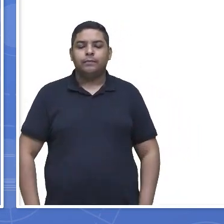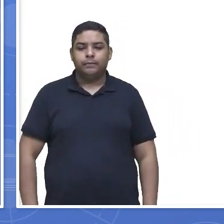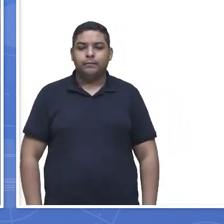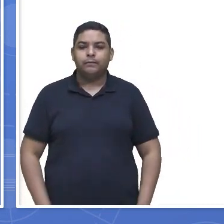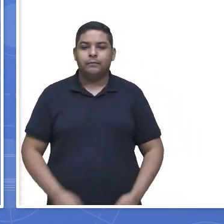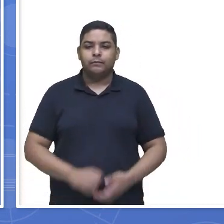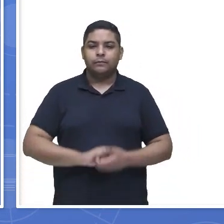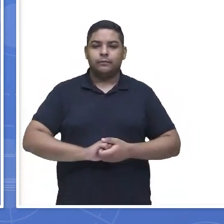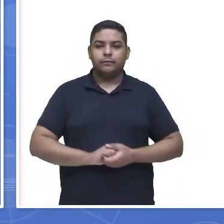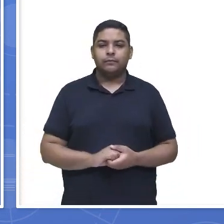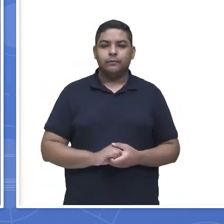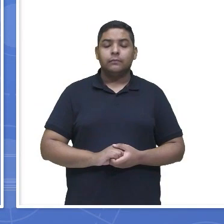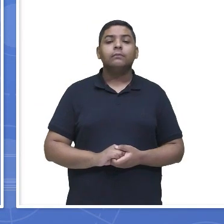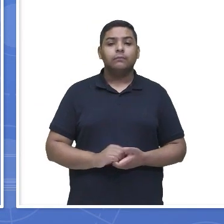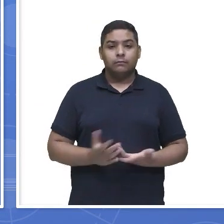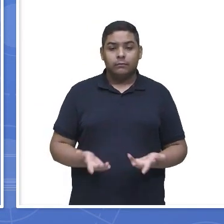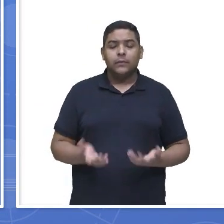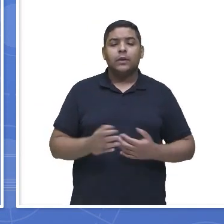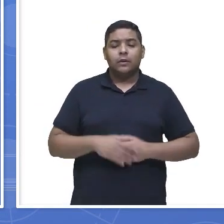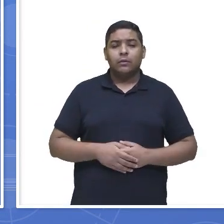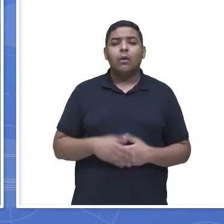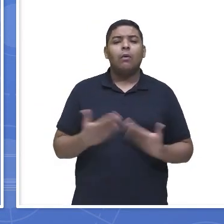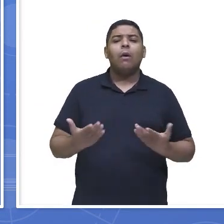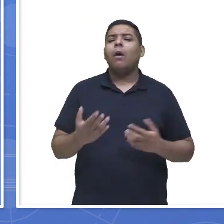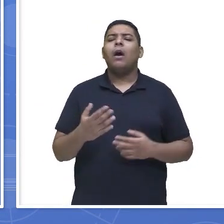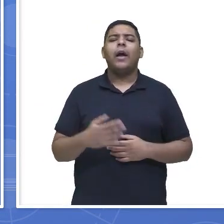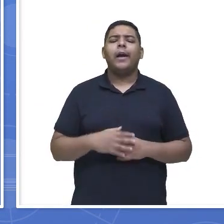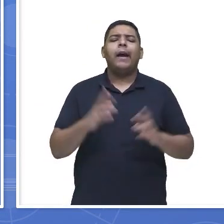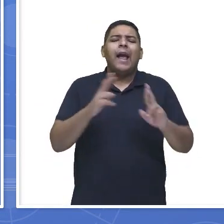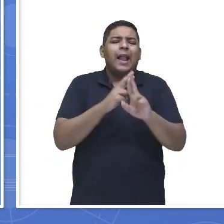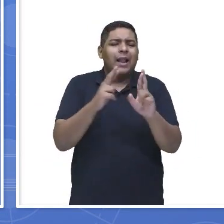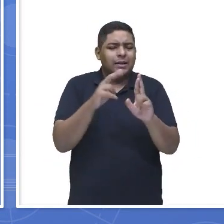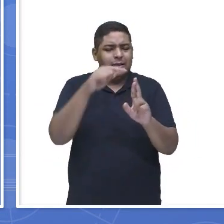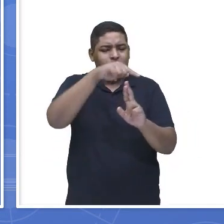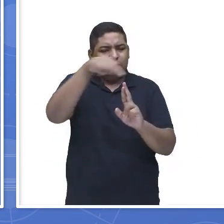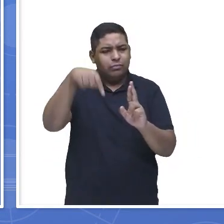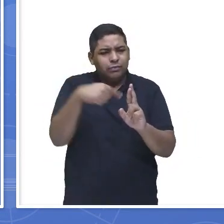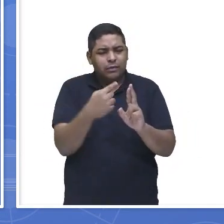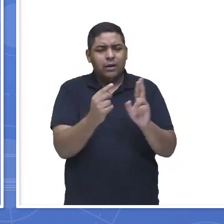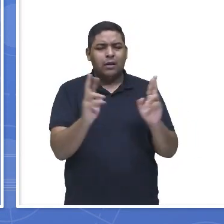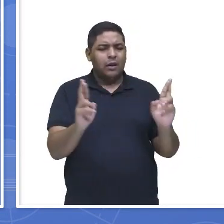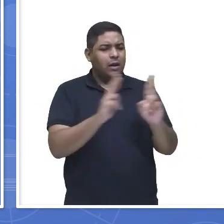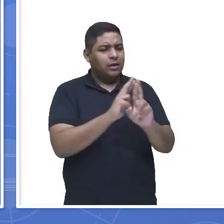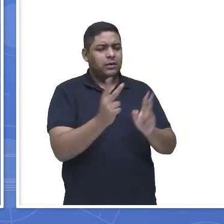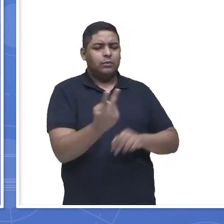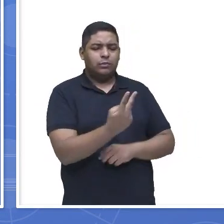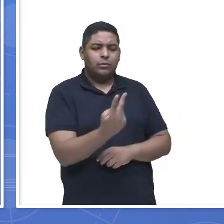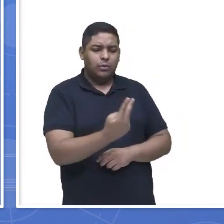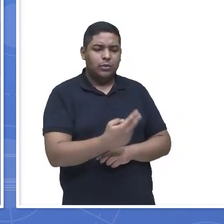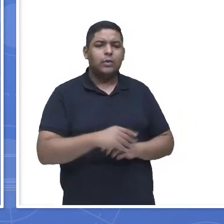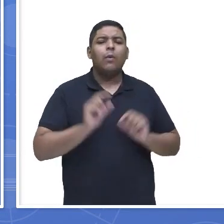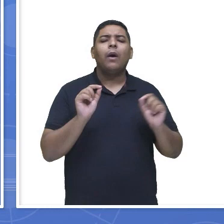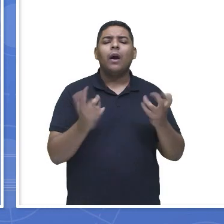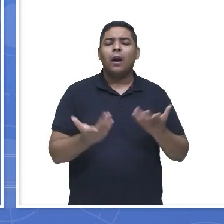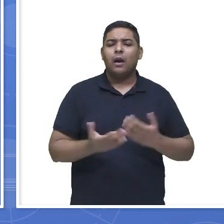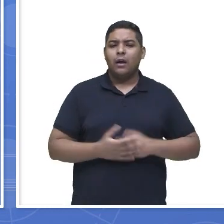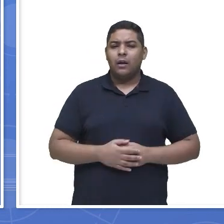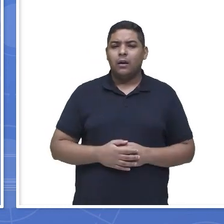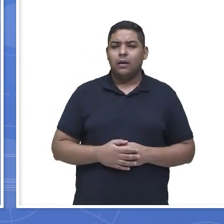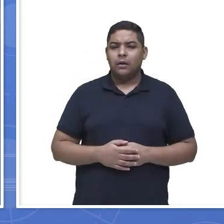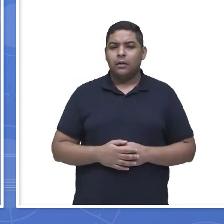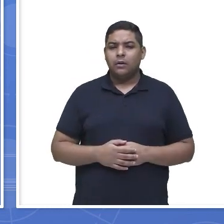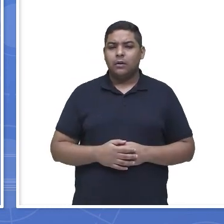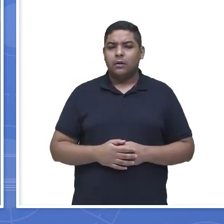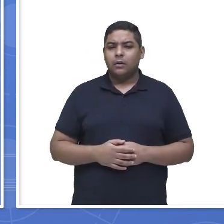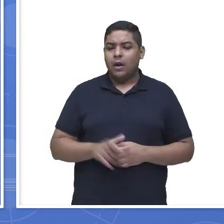esse conhecimento. Portanto, qual é a relação que existe dentro do ceticismo, a relação sujeito e objeto que existe?